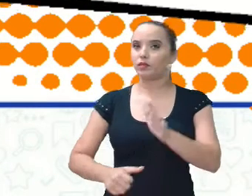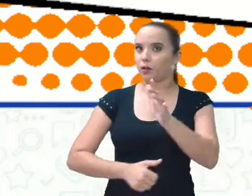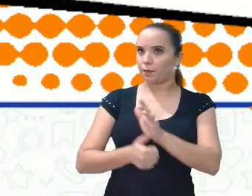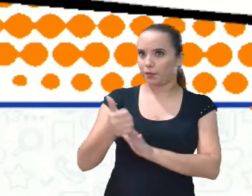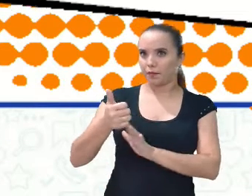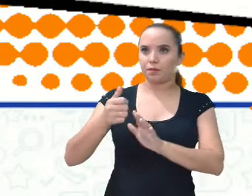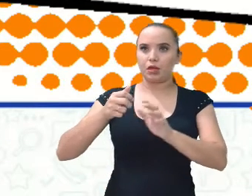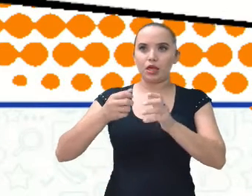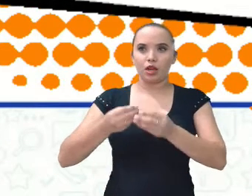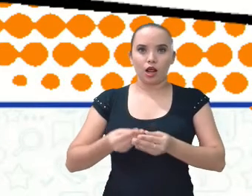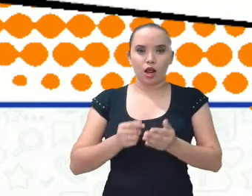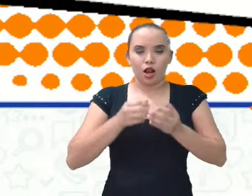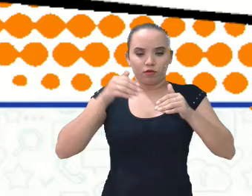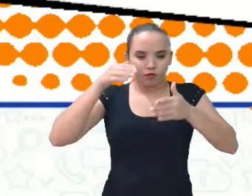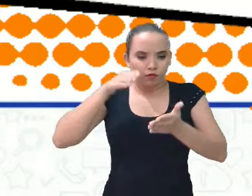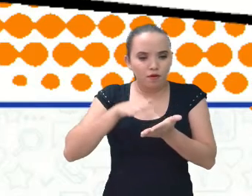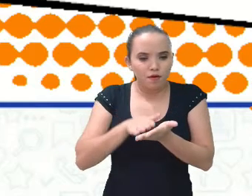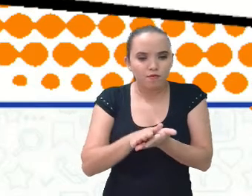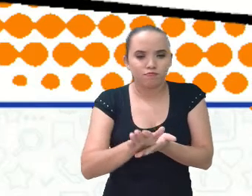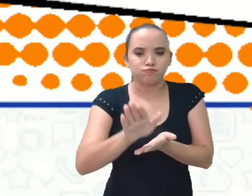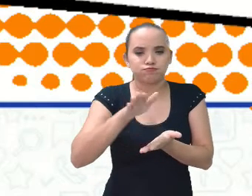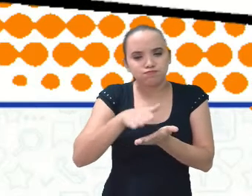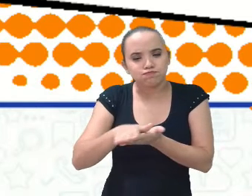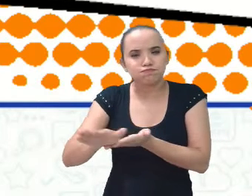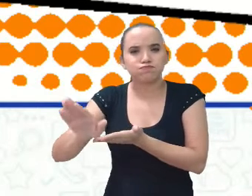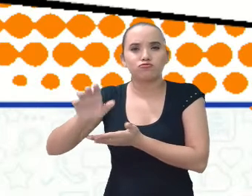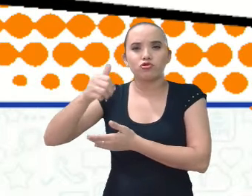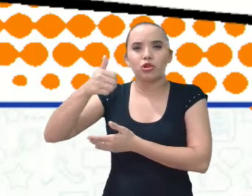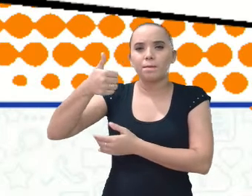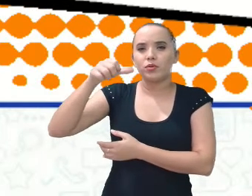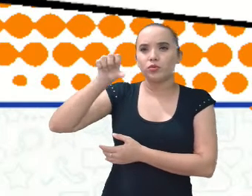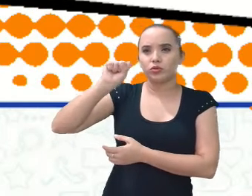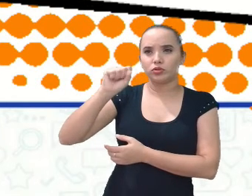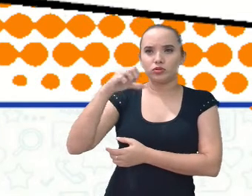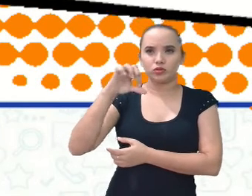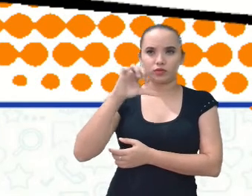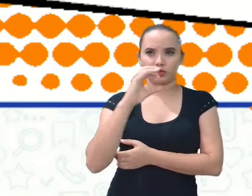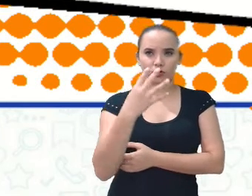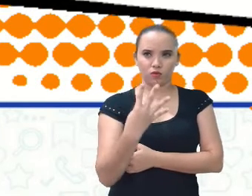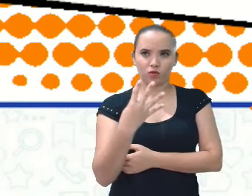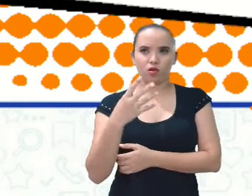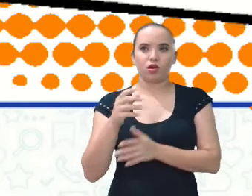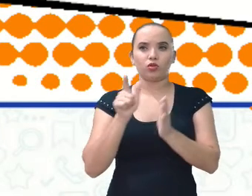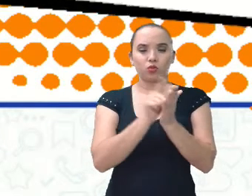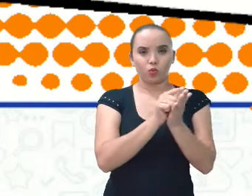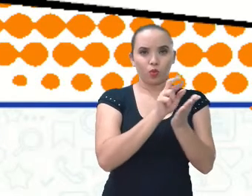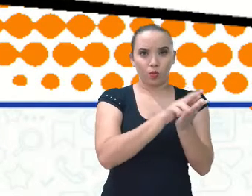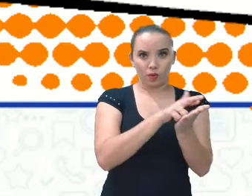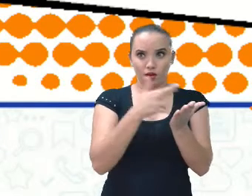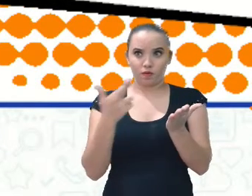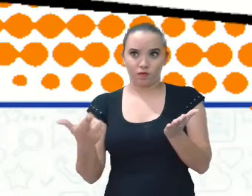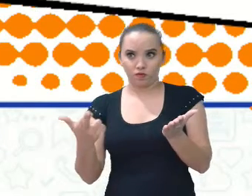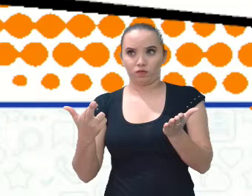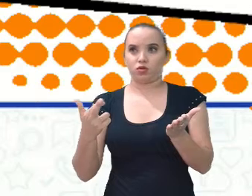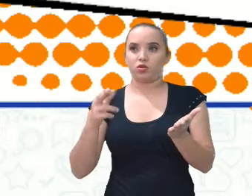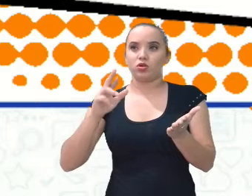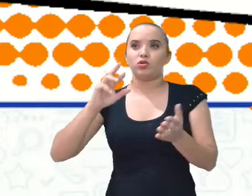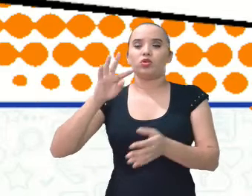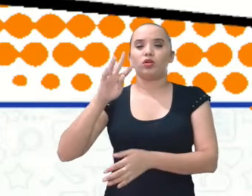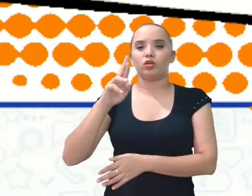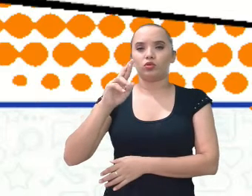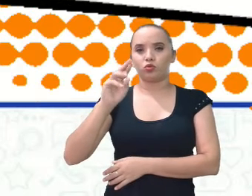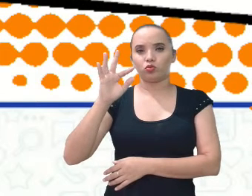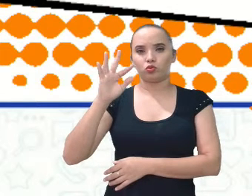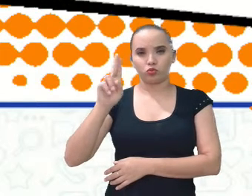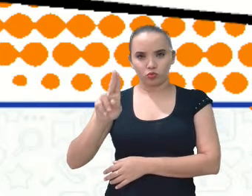Foi impressa em 1894, uma revista chamada Truth, e da autoria de um